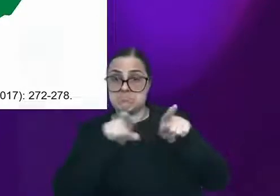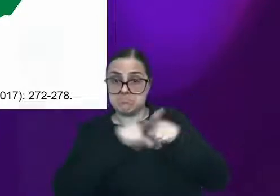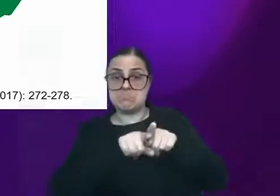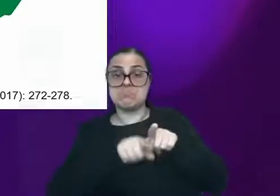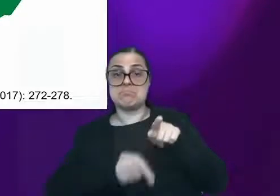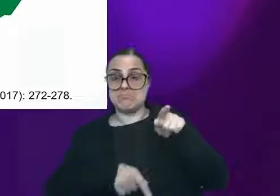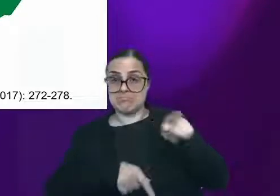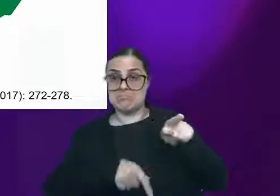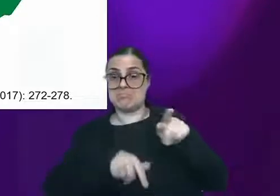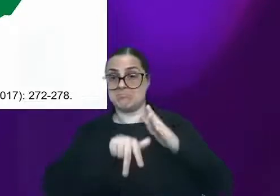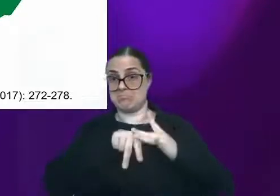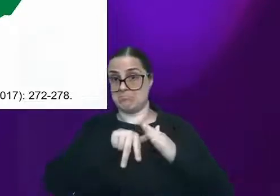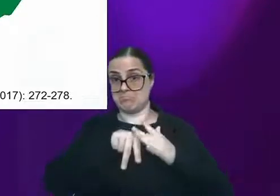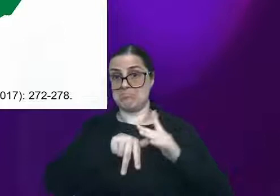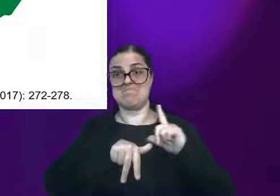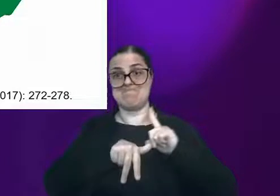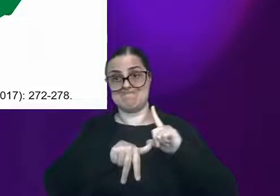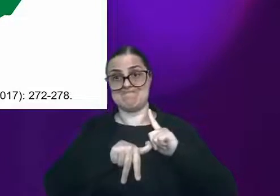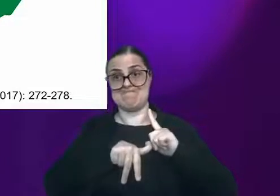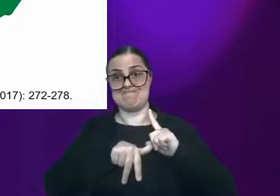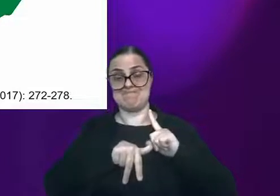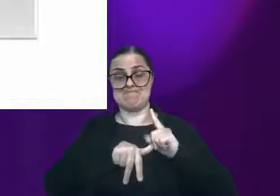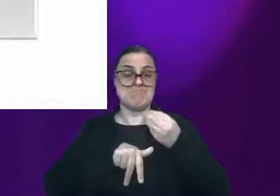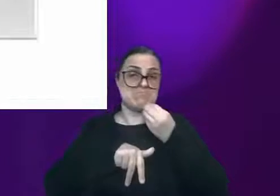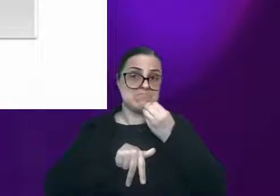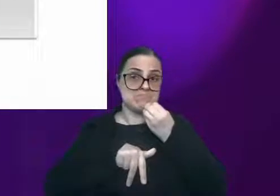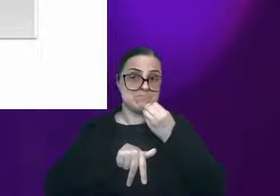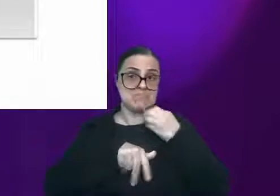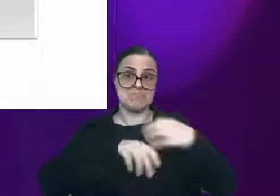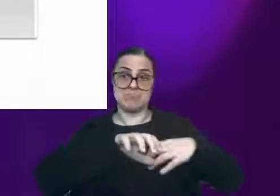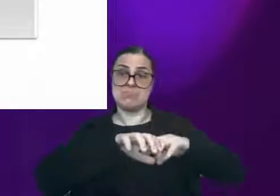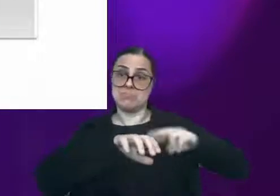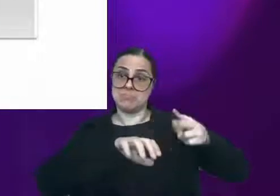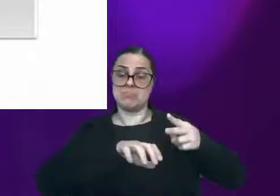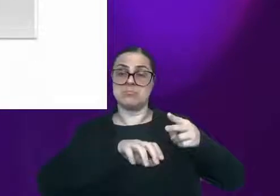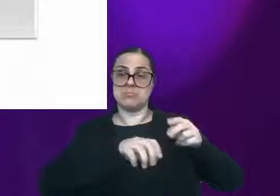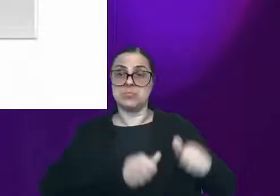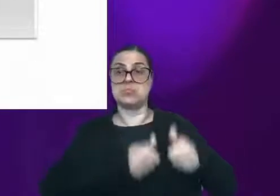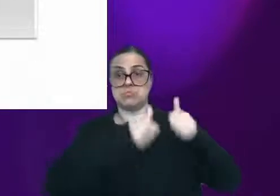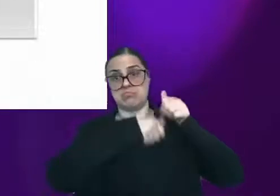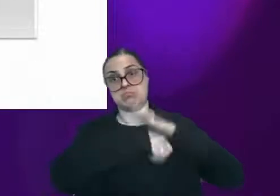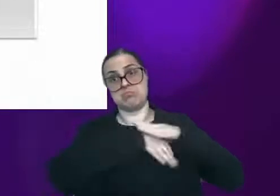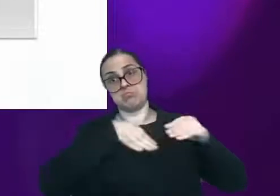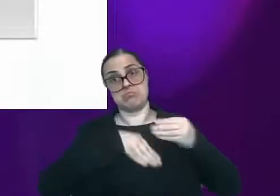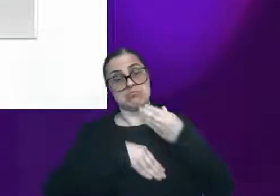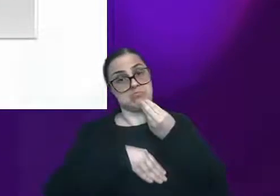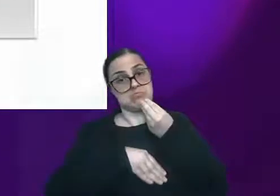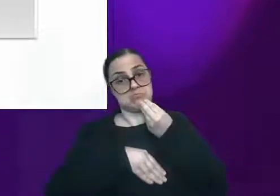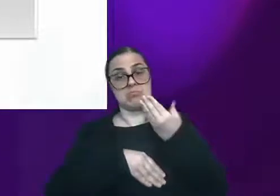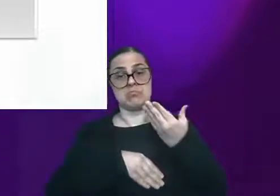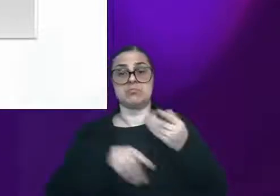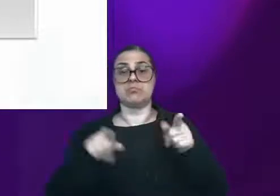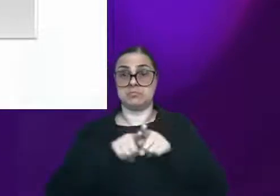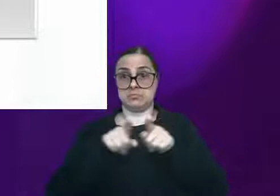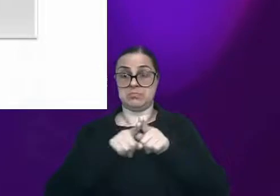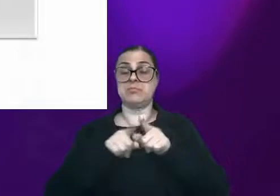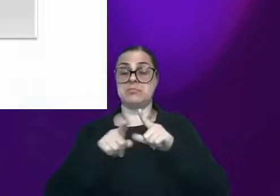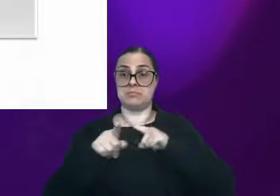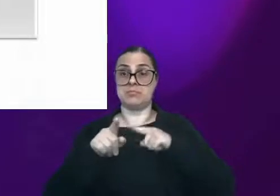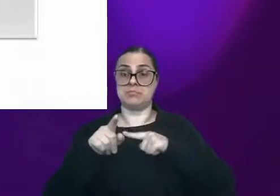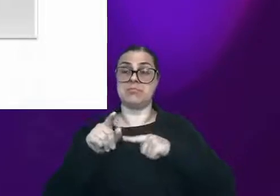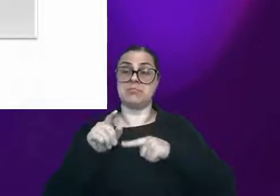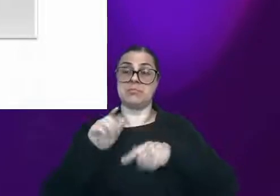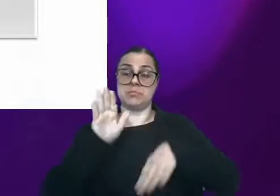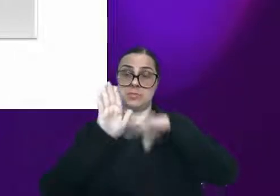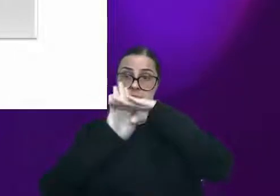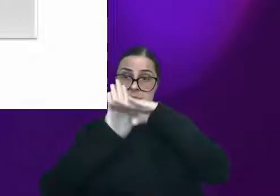paciente teria um prognóstico melhor se for para o transplante. Os critérios de Barcelona são os critérios radiológicos que